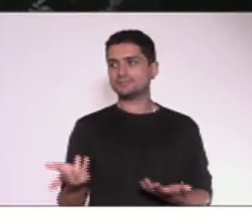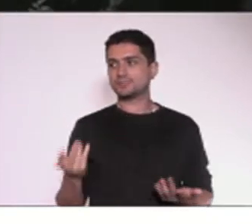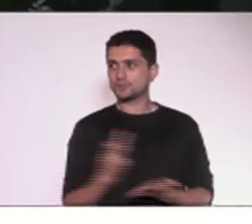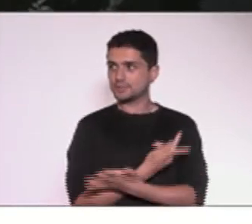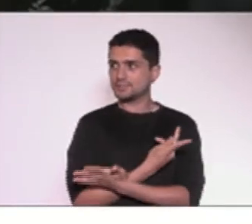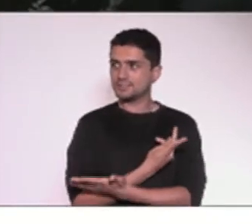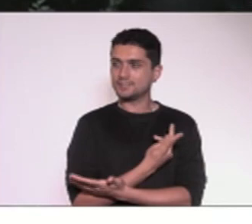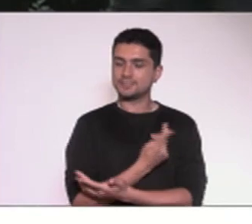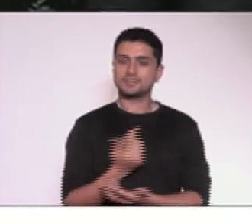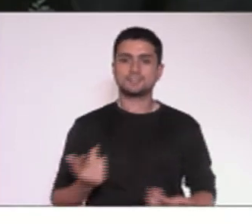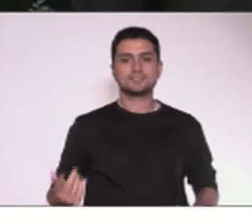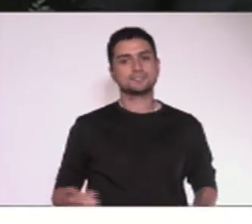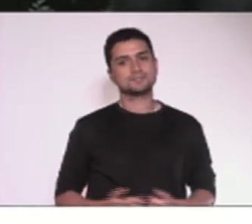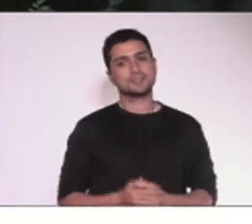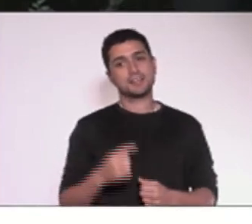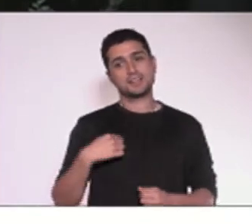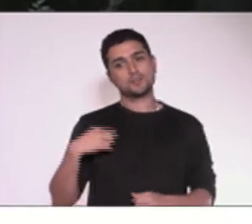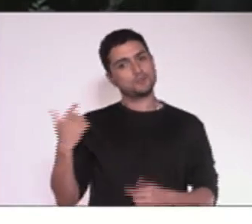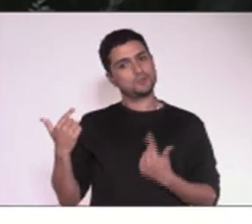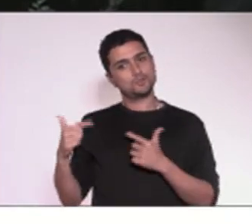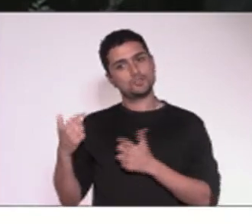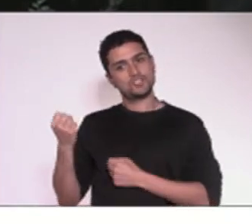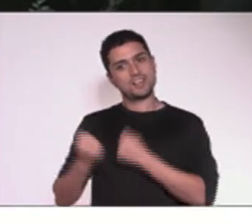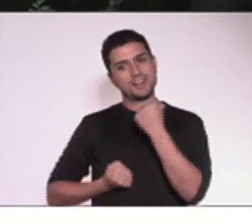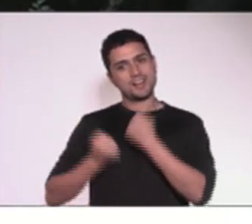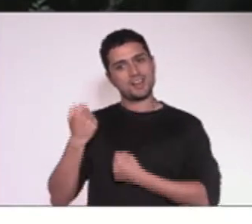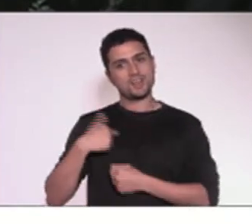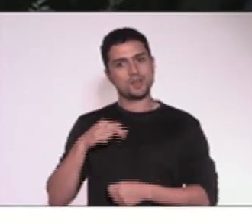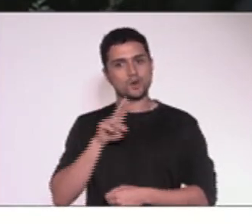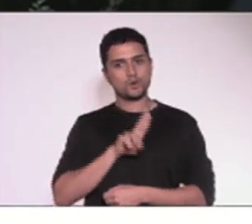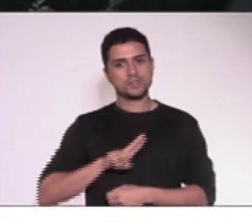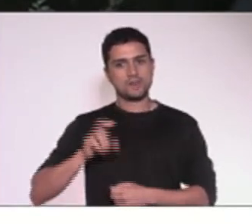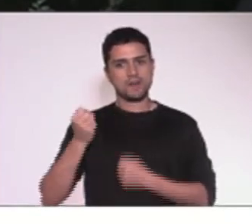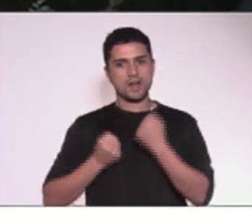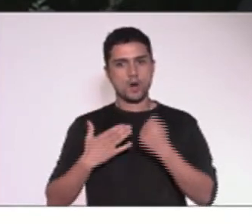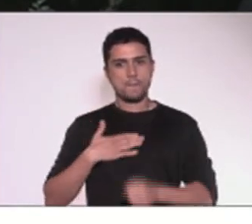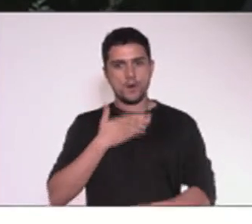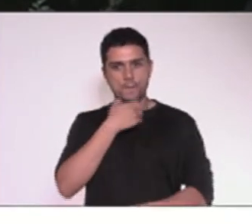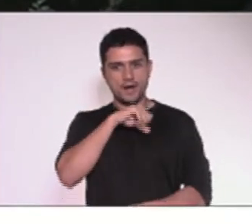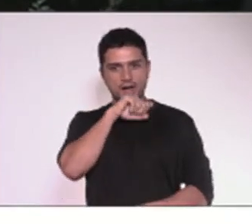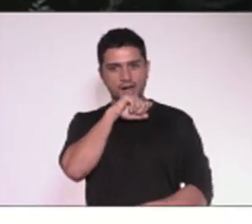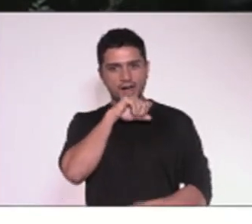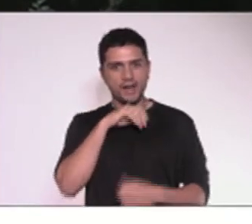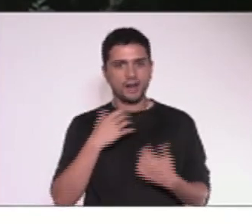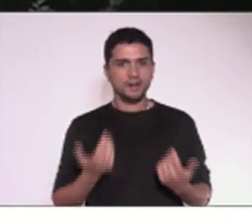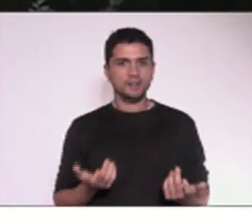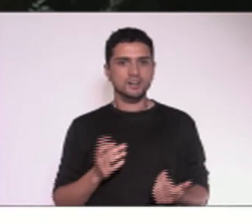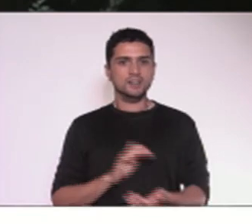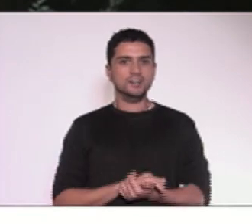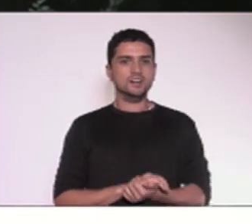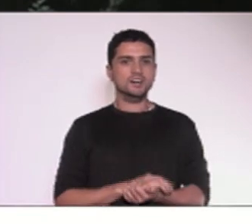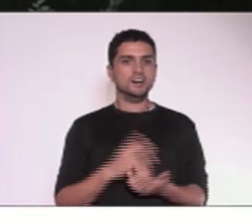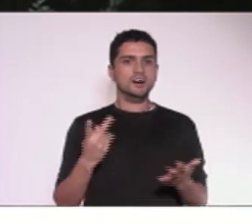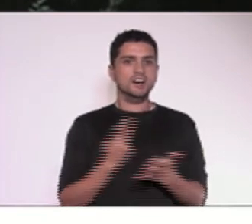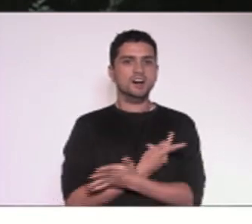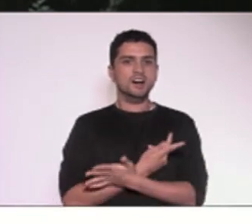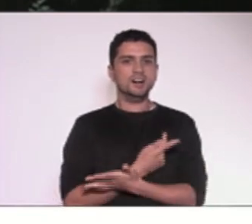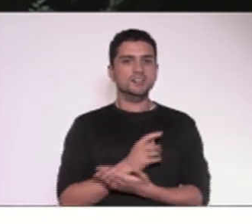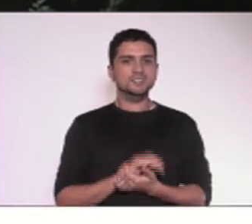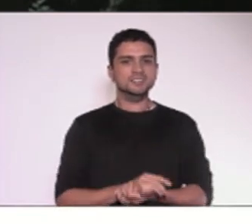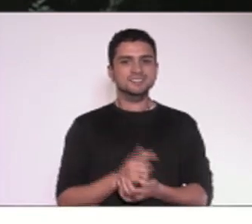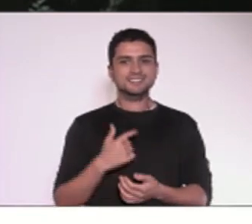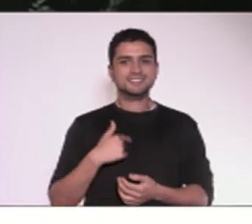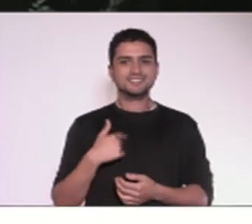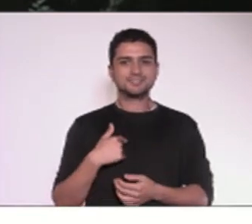eu não tinha carro, né? Usava o carro do meu pai. E certa vez eu fui com uma